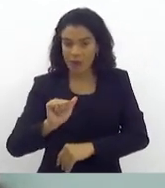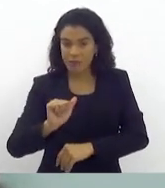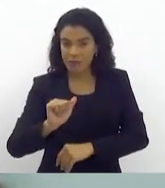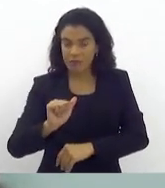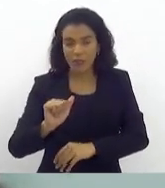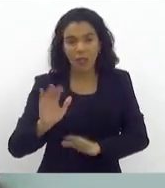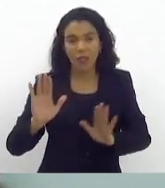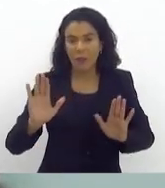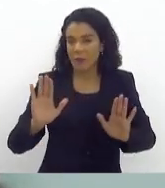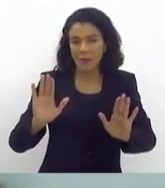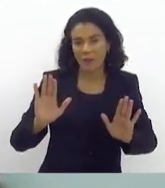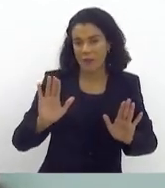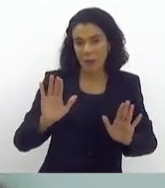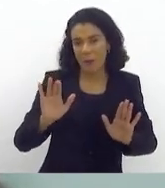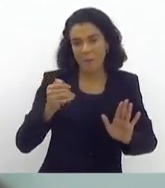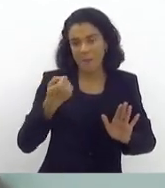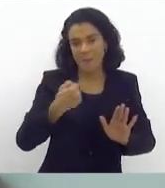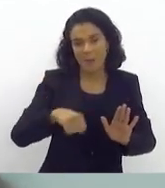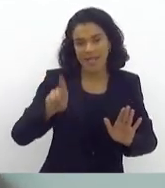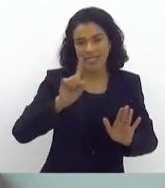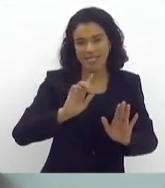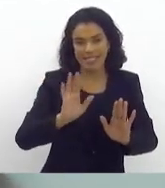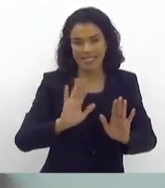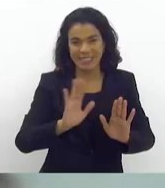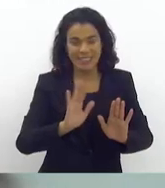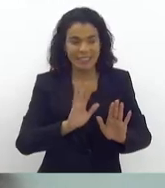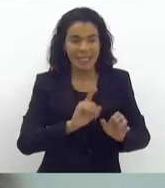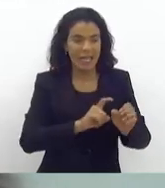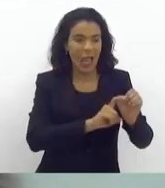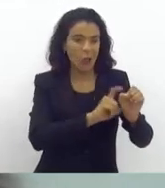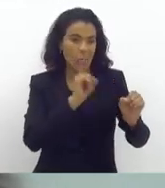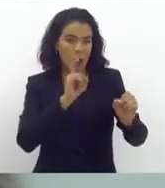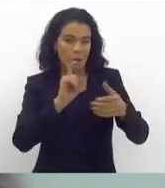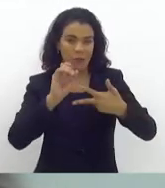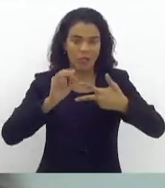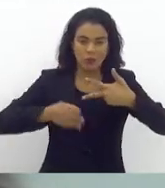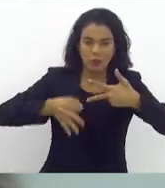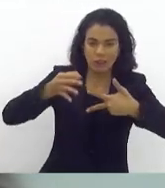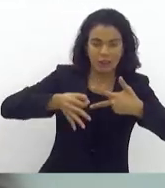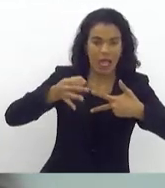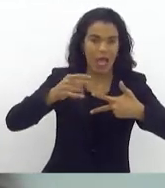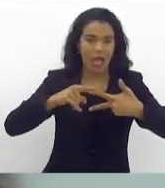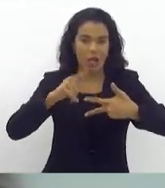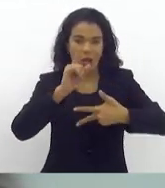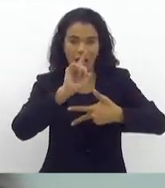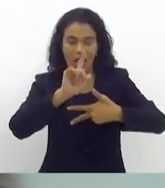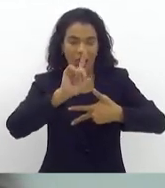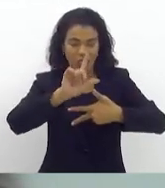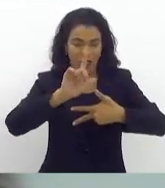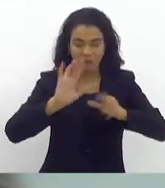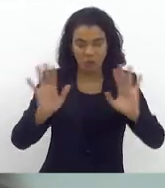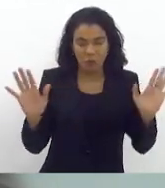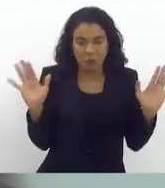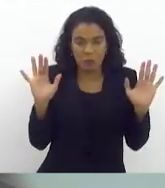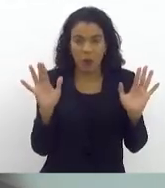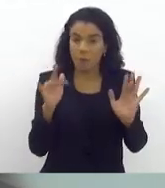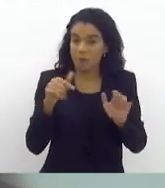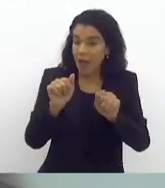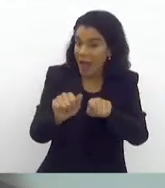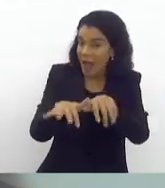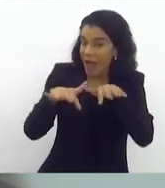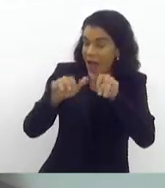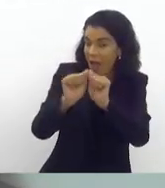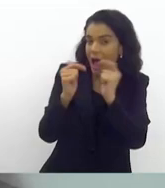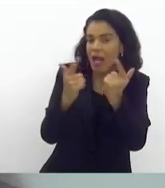não depende dessas autonomias, no meu entendimento. O Parlamento pode propor, como também